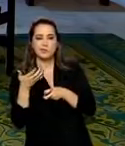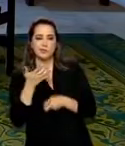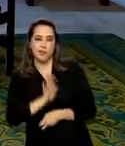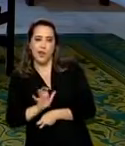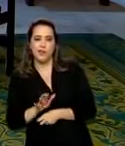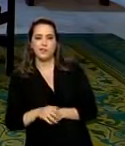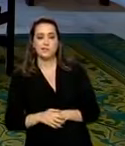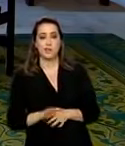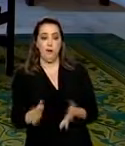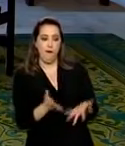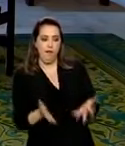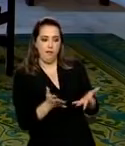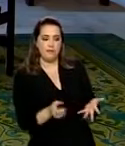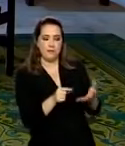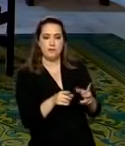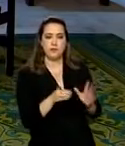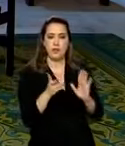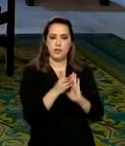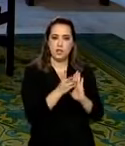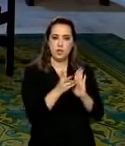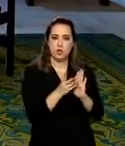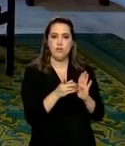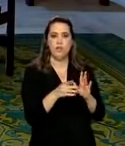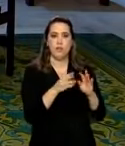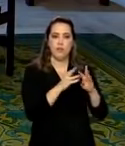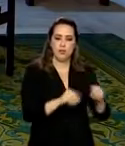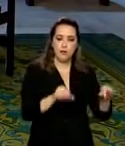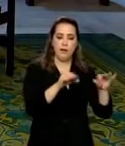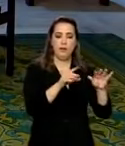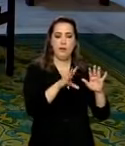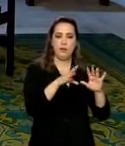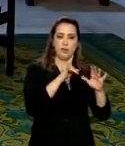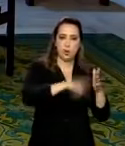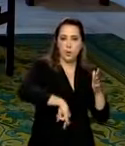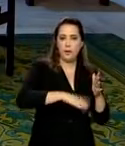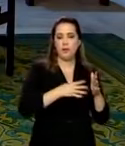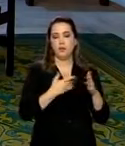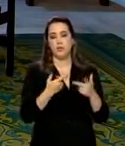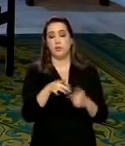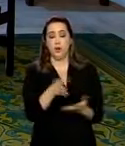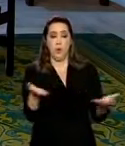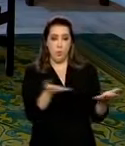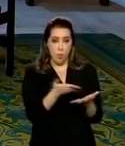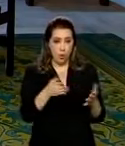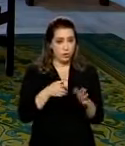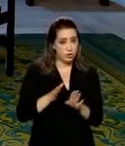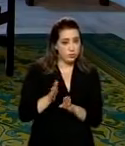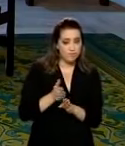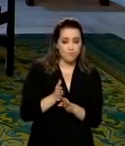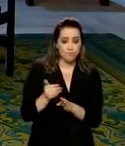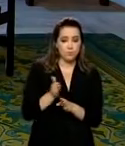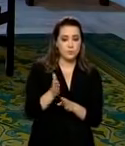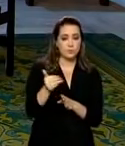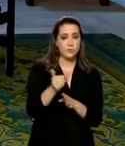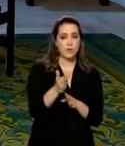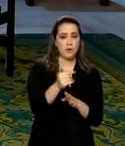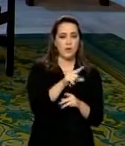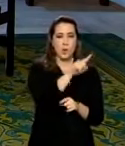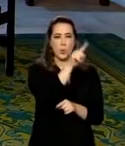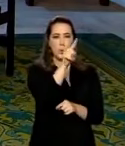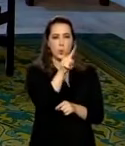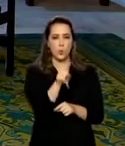Potencializou a demarcação de terras indígenas. E hoje em dia nós temos quase nossa fronteira toda inviabilizada para isso. Só está viva porque